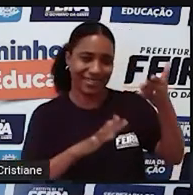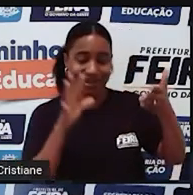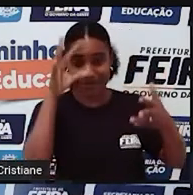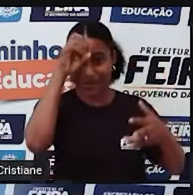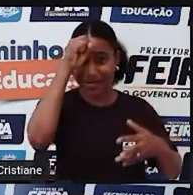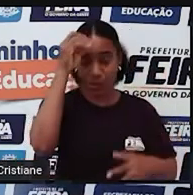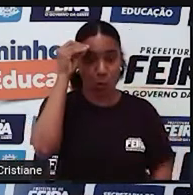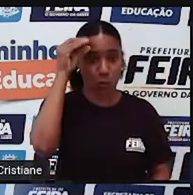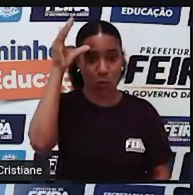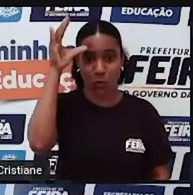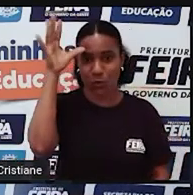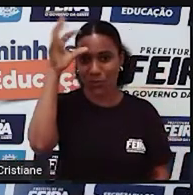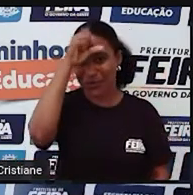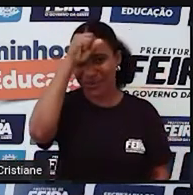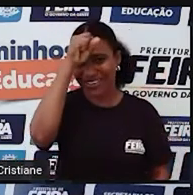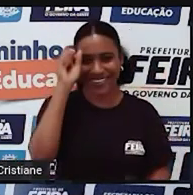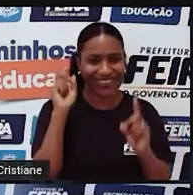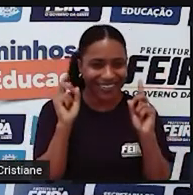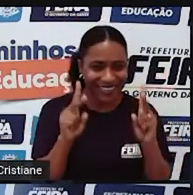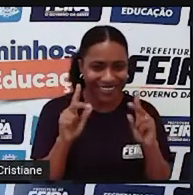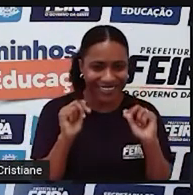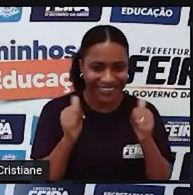seus conhecimentos. Ok?